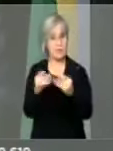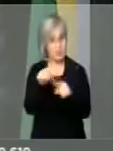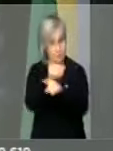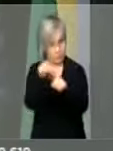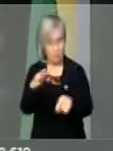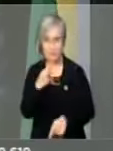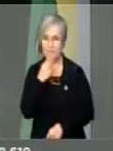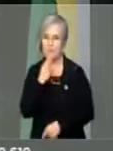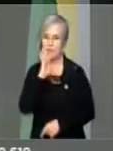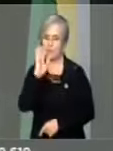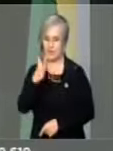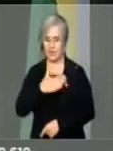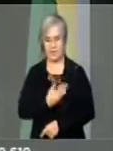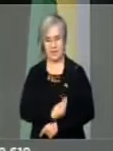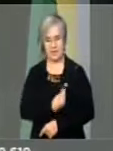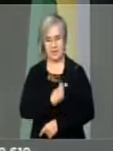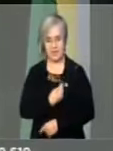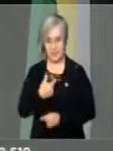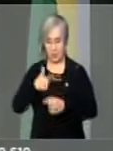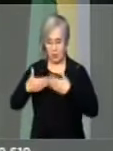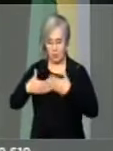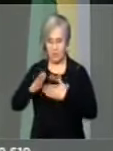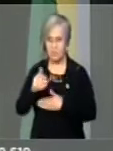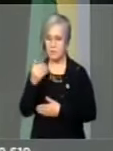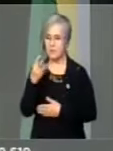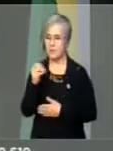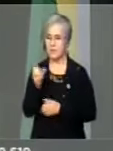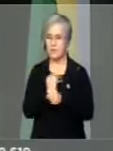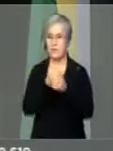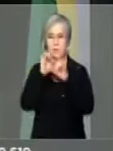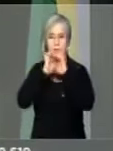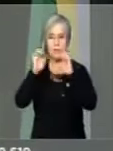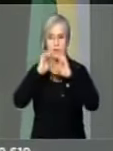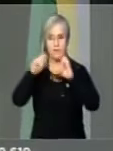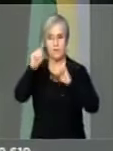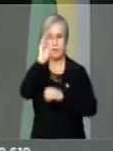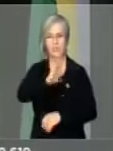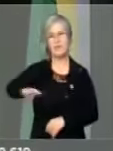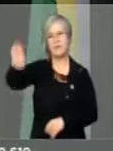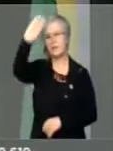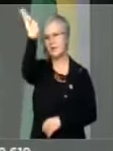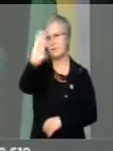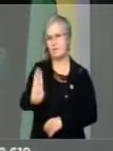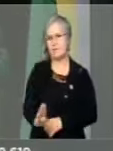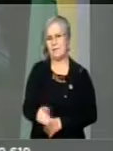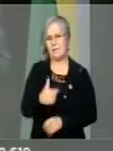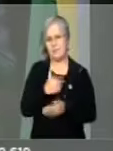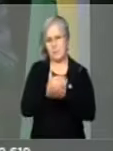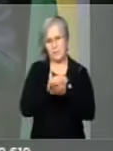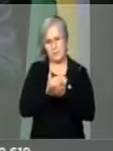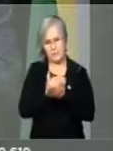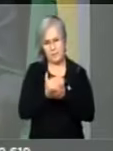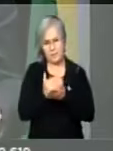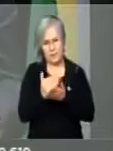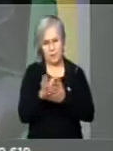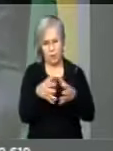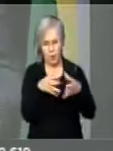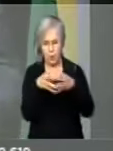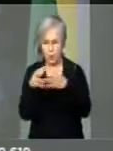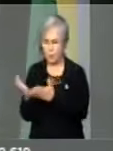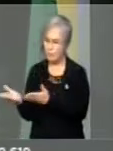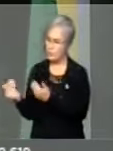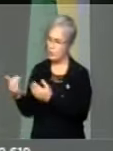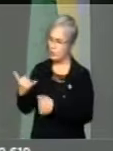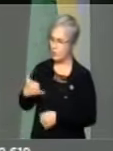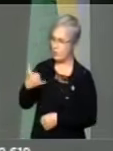me conhecem, estarei completando 30 anos de evangelização no Brasil. Comecei nos grupos de jovens